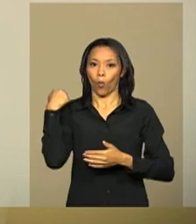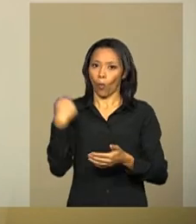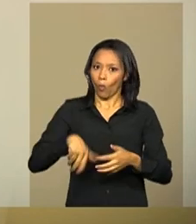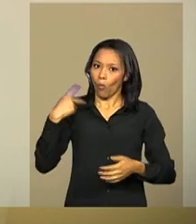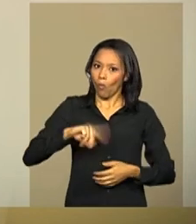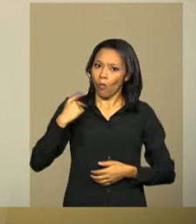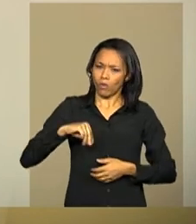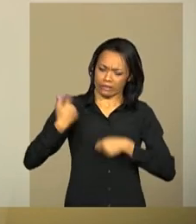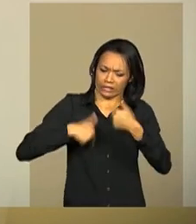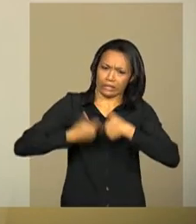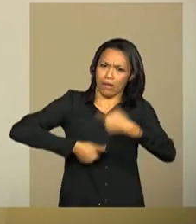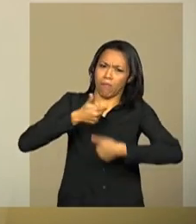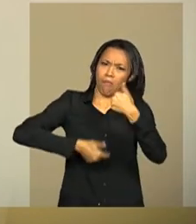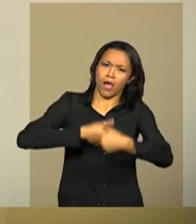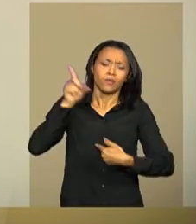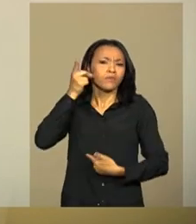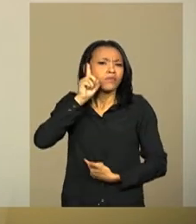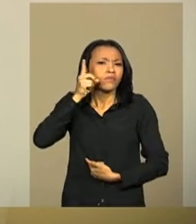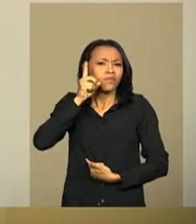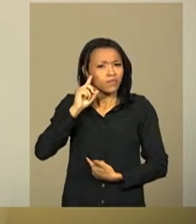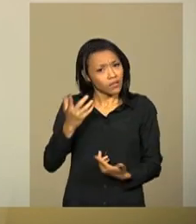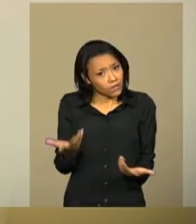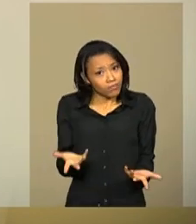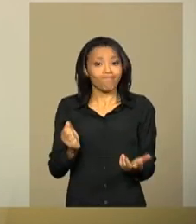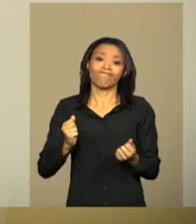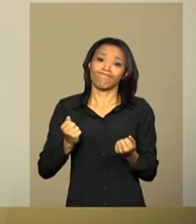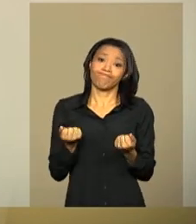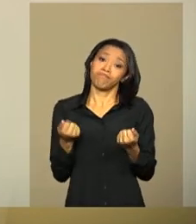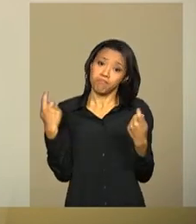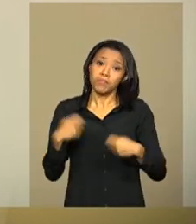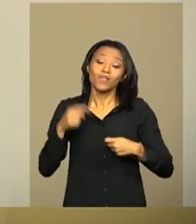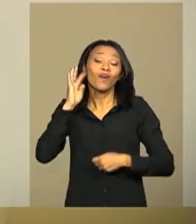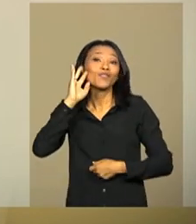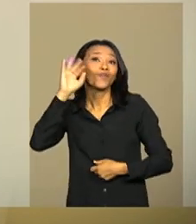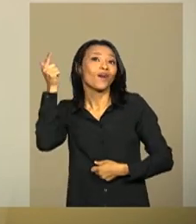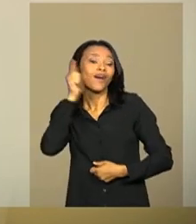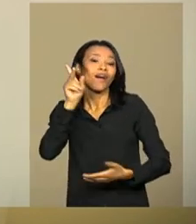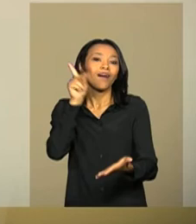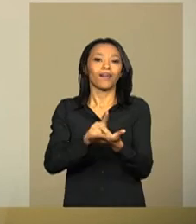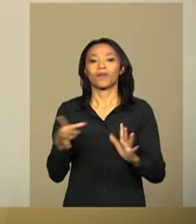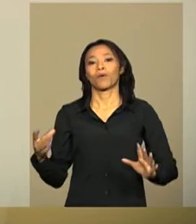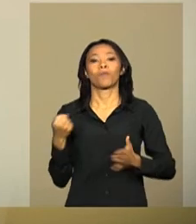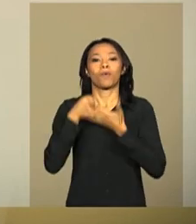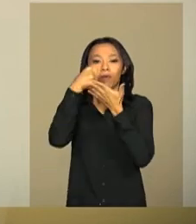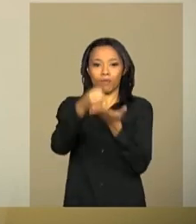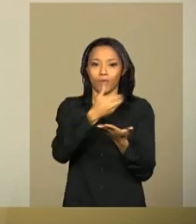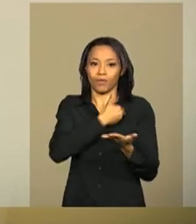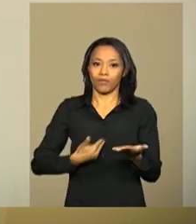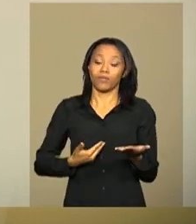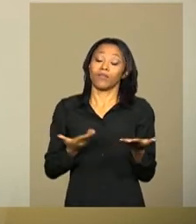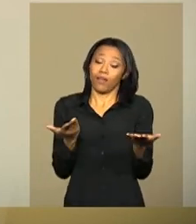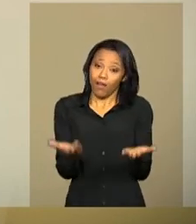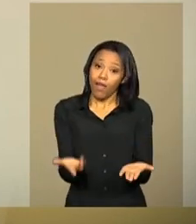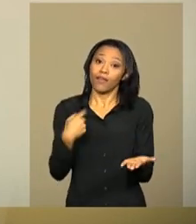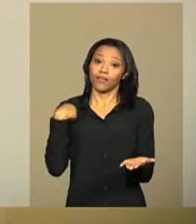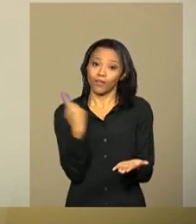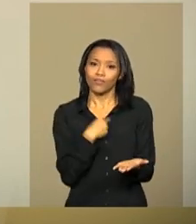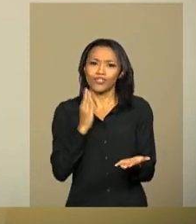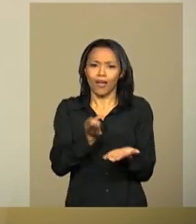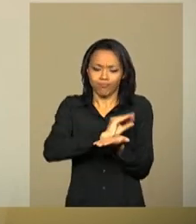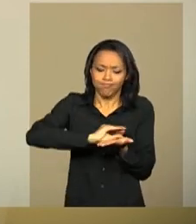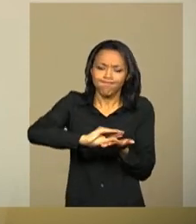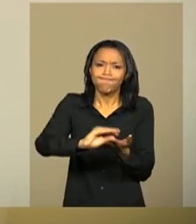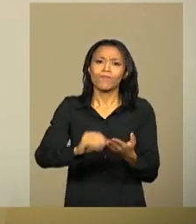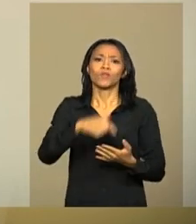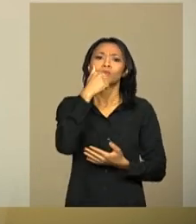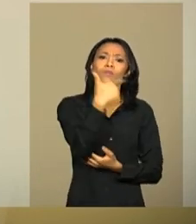duro Batalhão todos os dias e merece realizar seus sonhos com a parceria do governo é para isso Max que nós já investimos